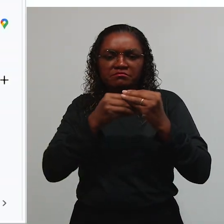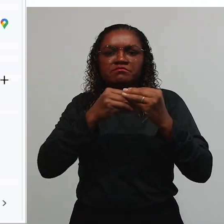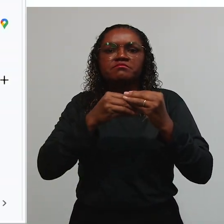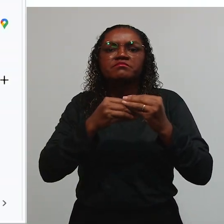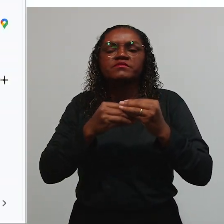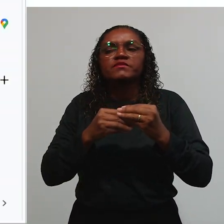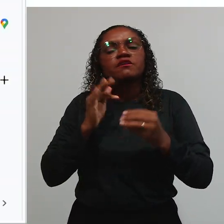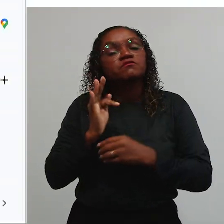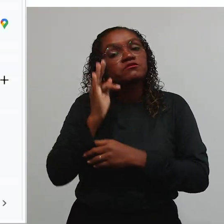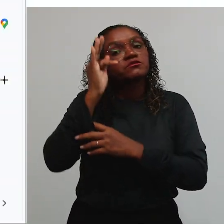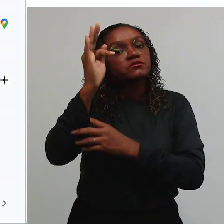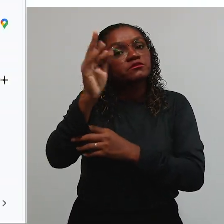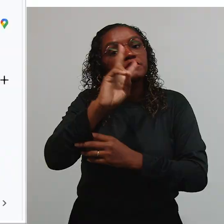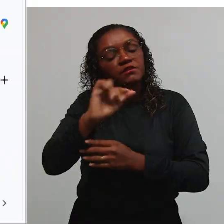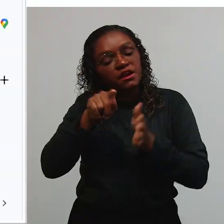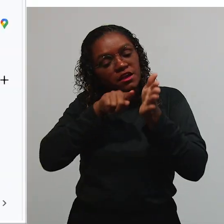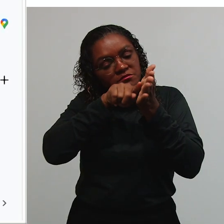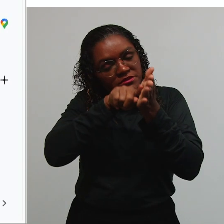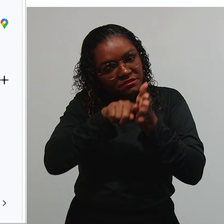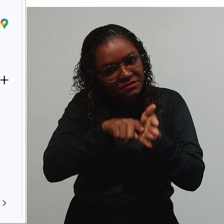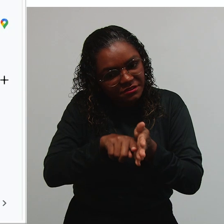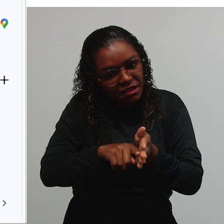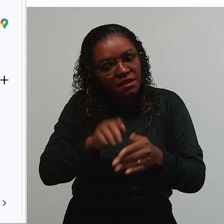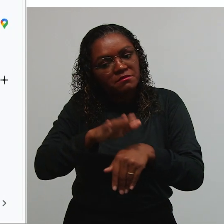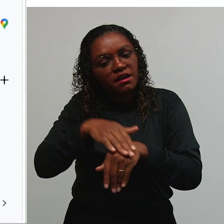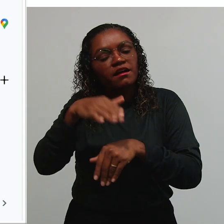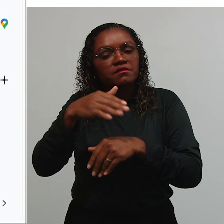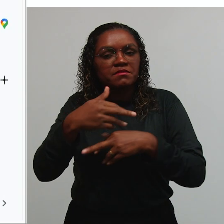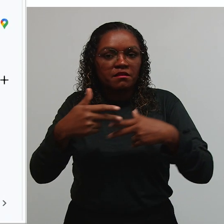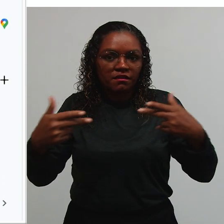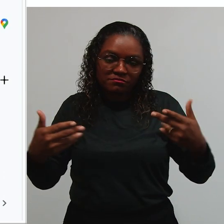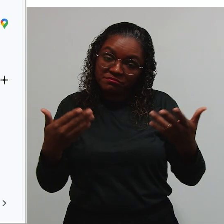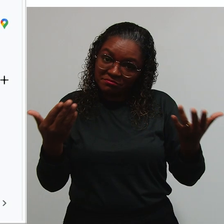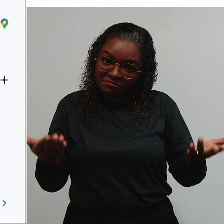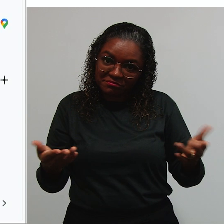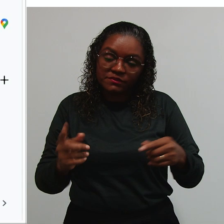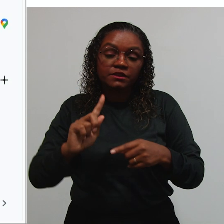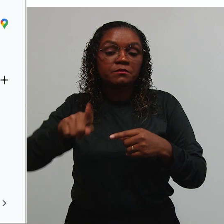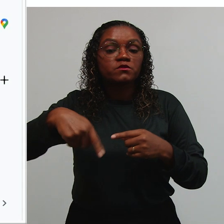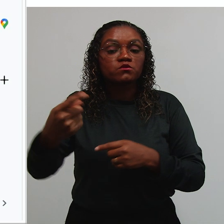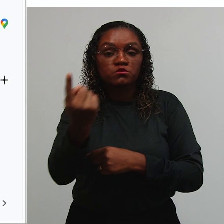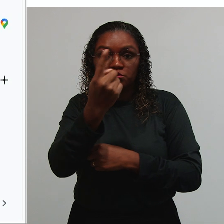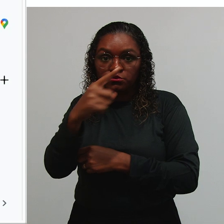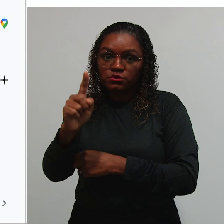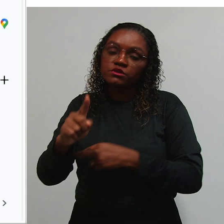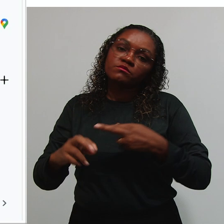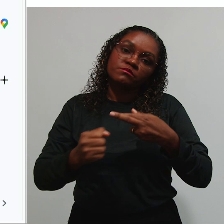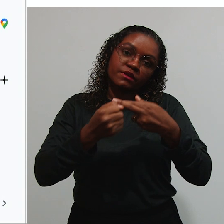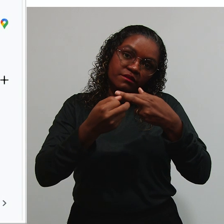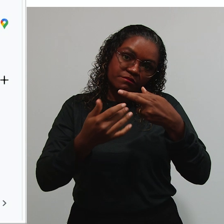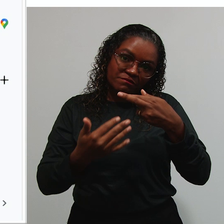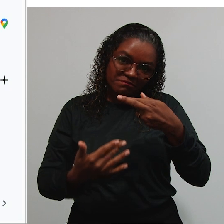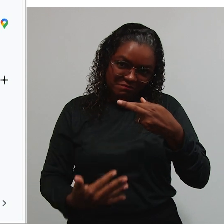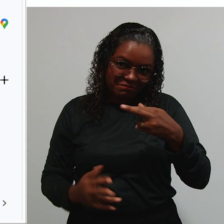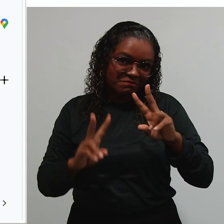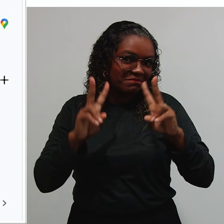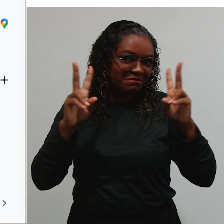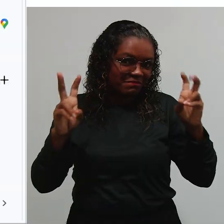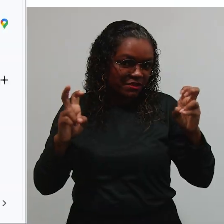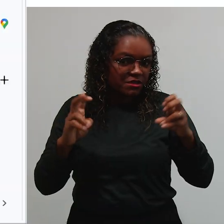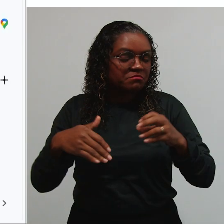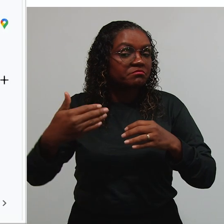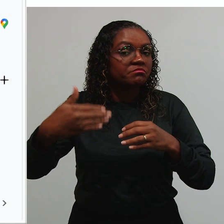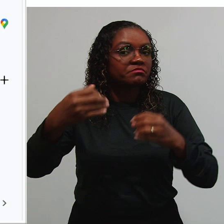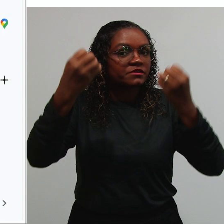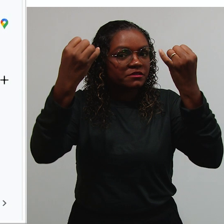pesquisas futuras, aprofundamentos, etc. e tal. Depois você vai para as referências, que a gente também tem um outro episódio para